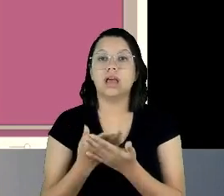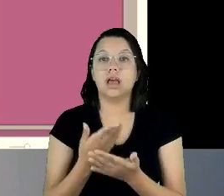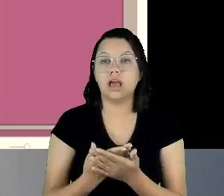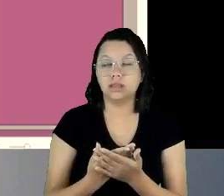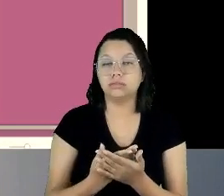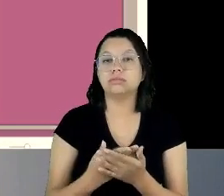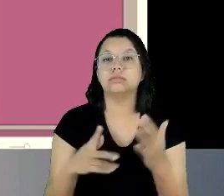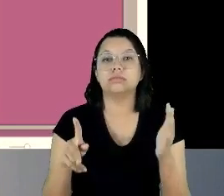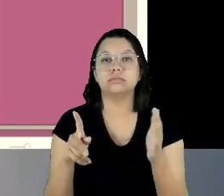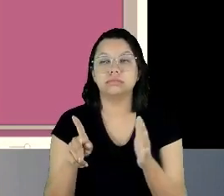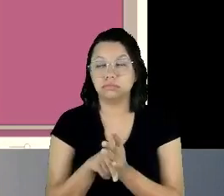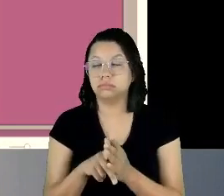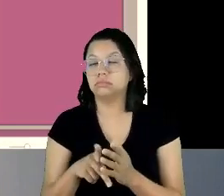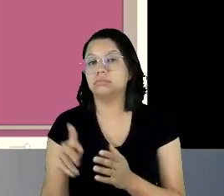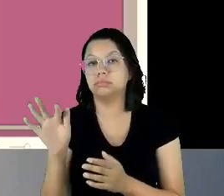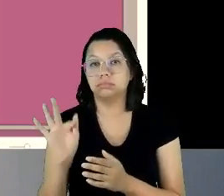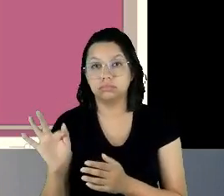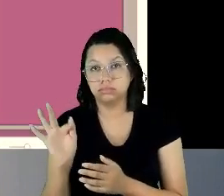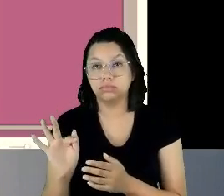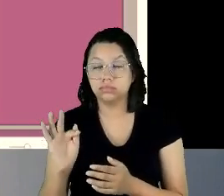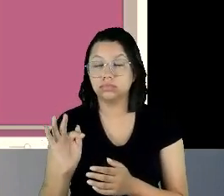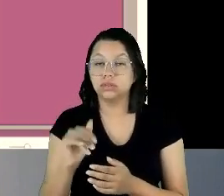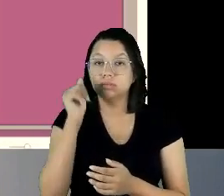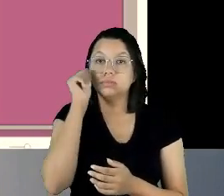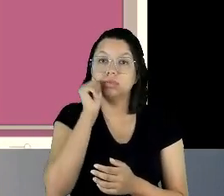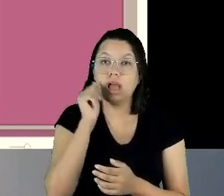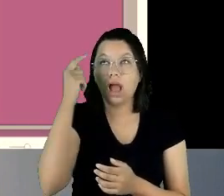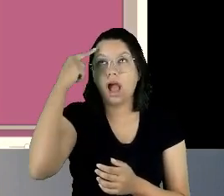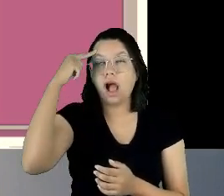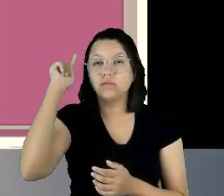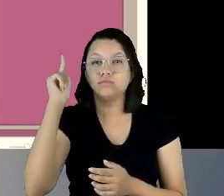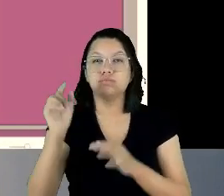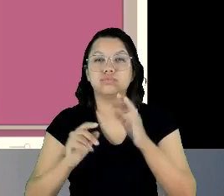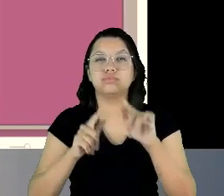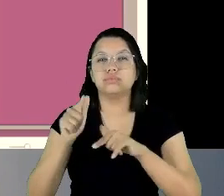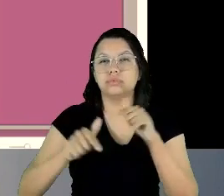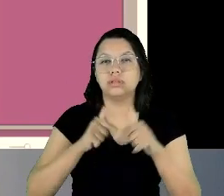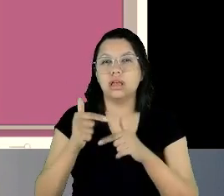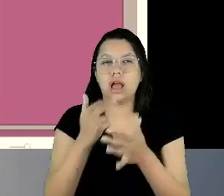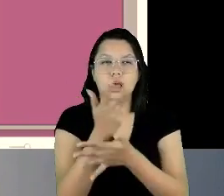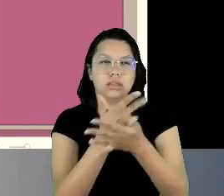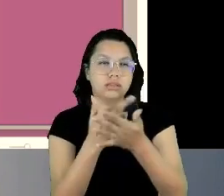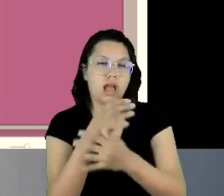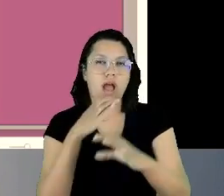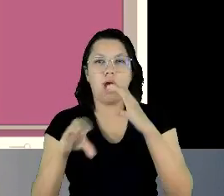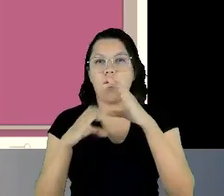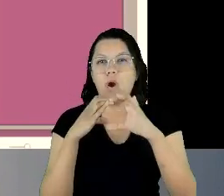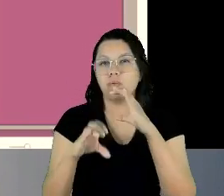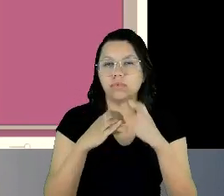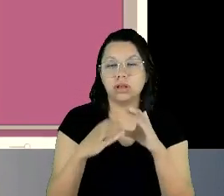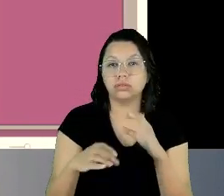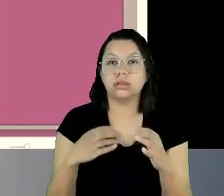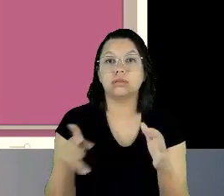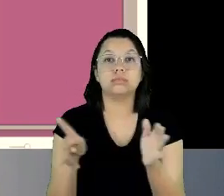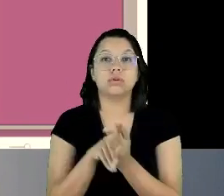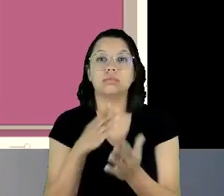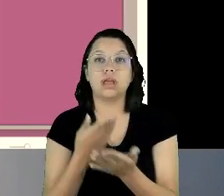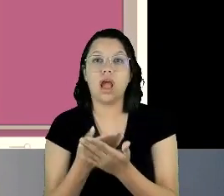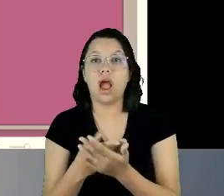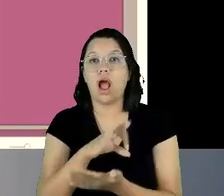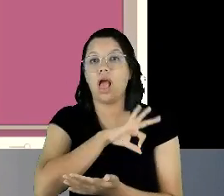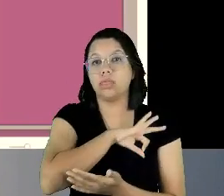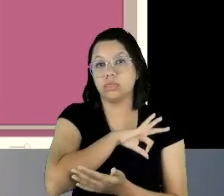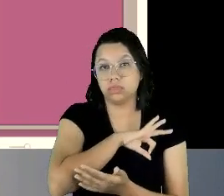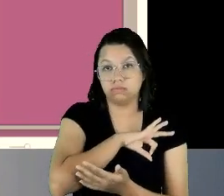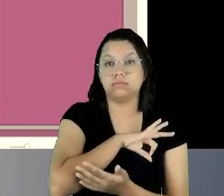e acadêmicas, mulheres criativas que trabalham com design, com comunicação, mulheres da Academia de Polícia